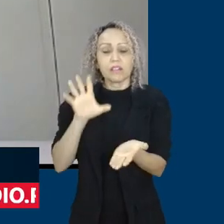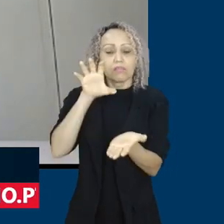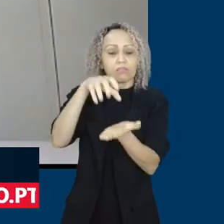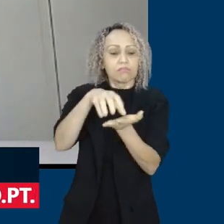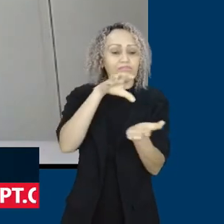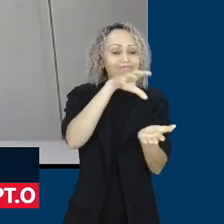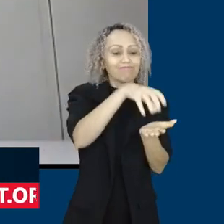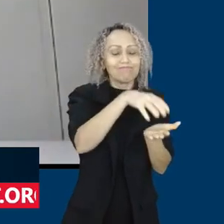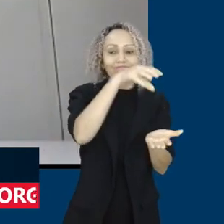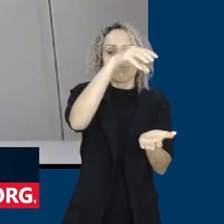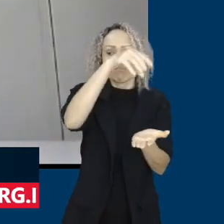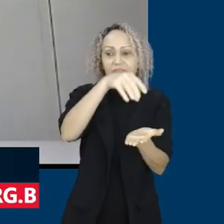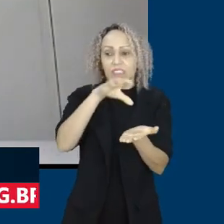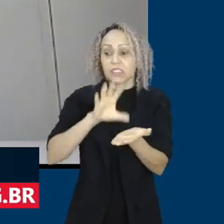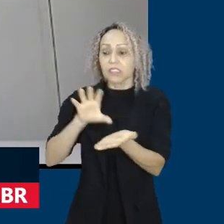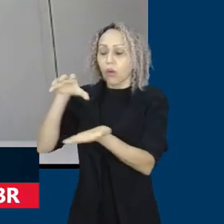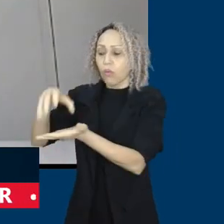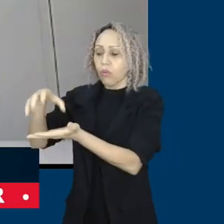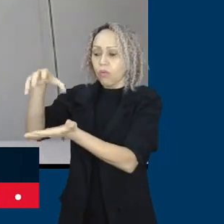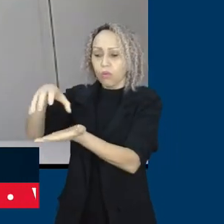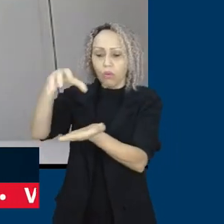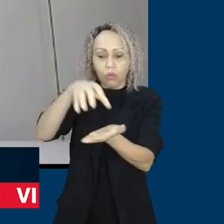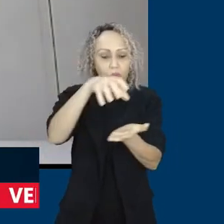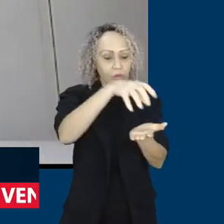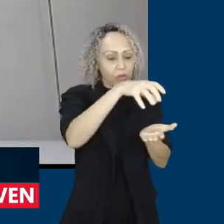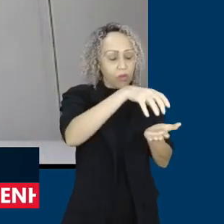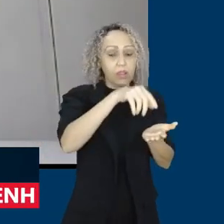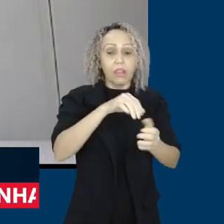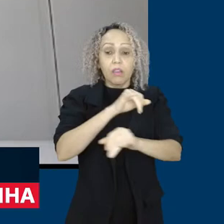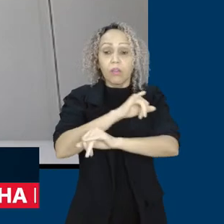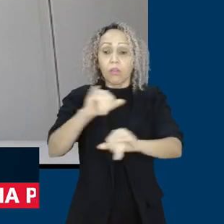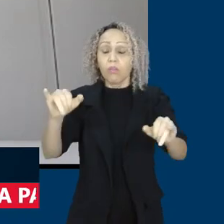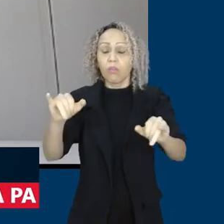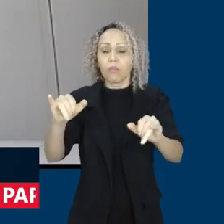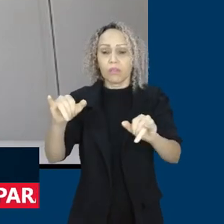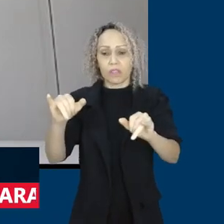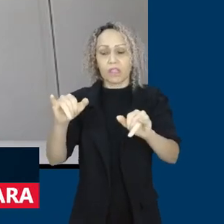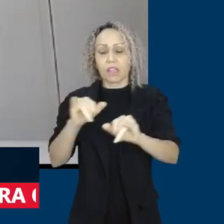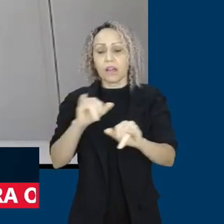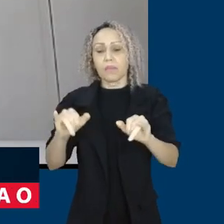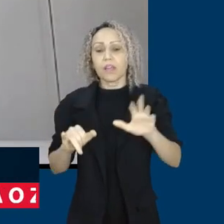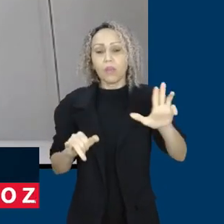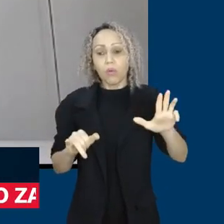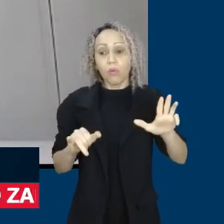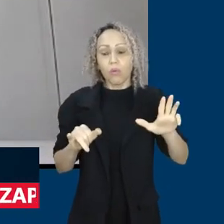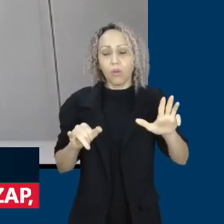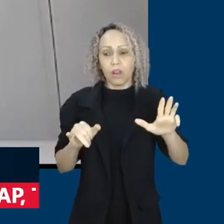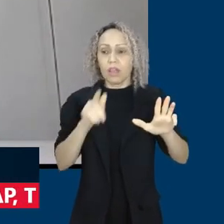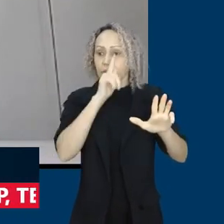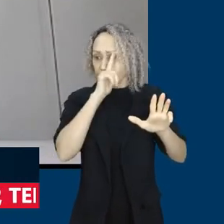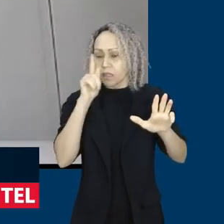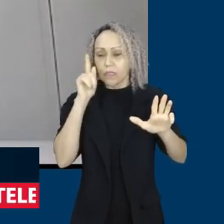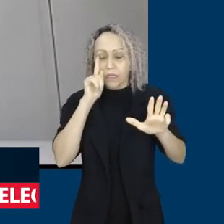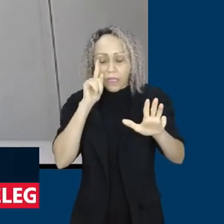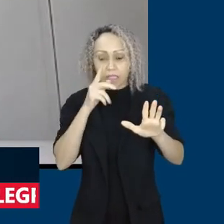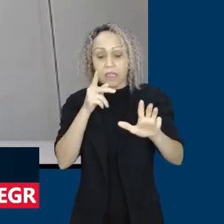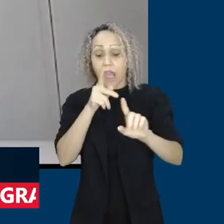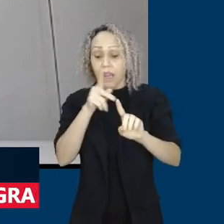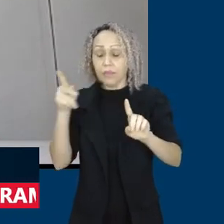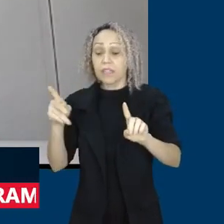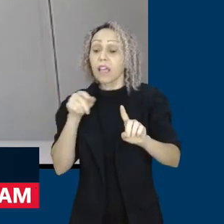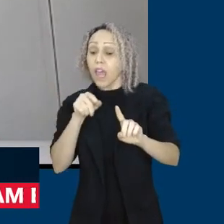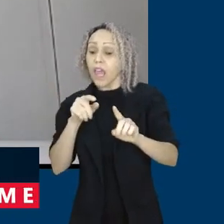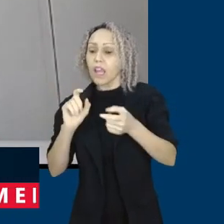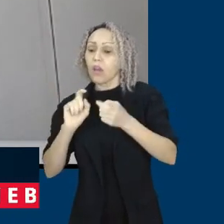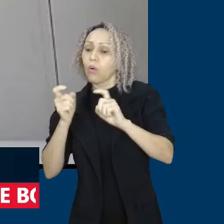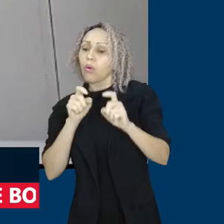compôs o conselho político da campanha Lula Presidente coordenado pela presidente Gleisi Hoff e para além dos 32